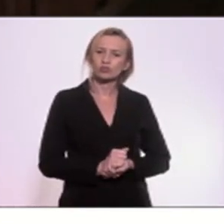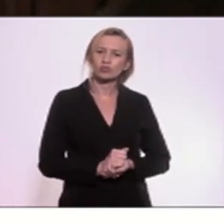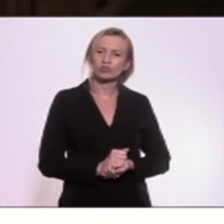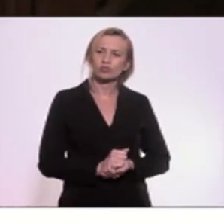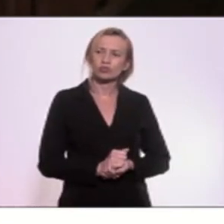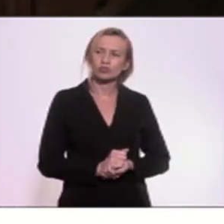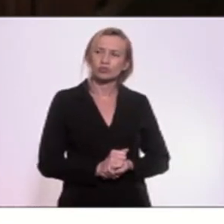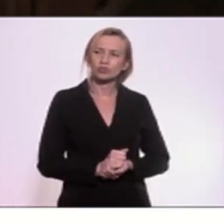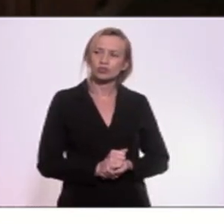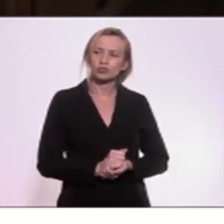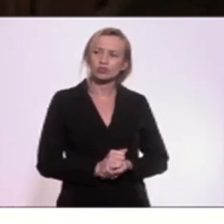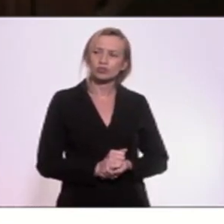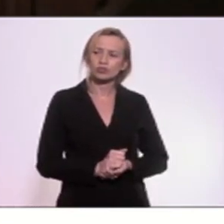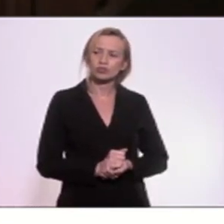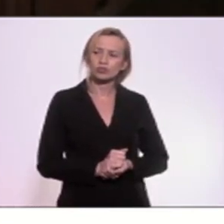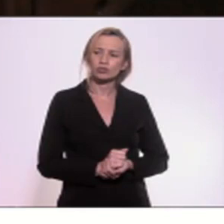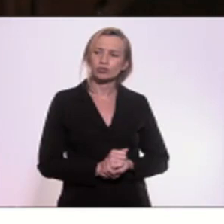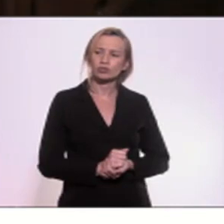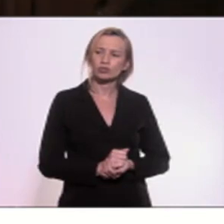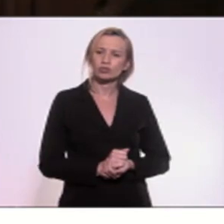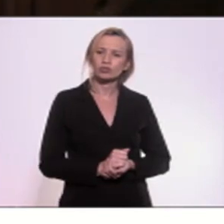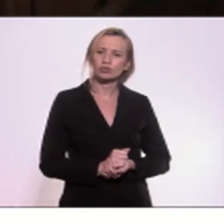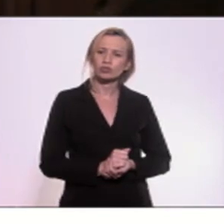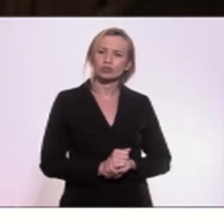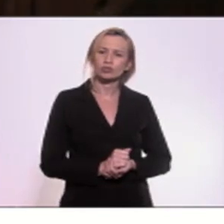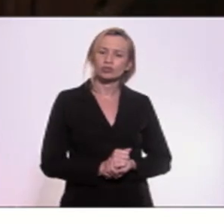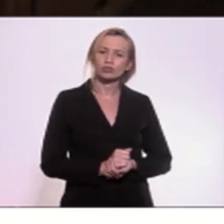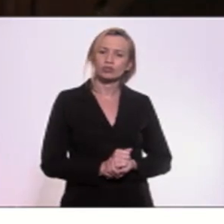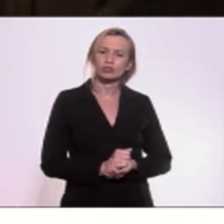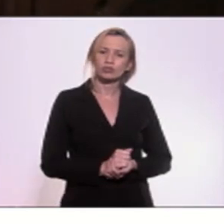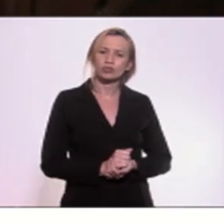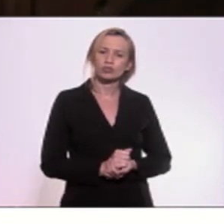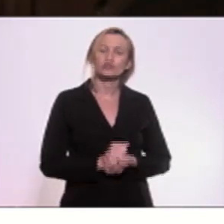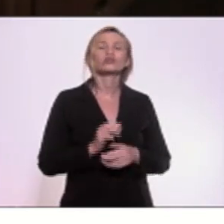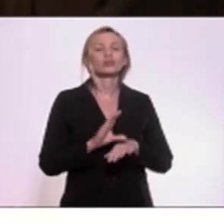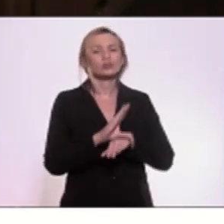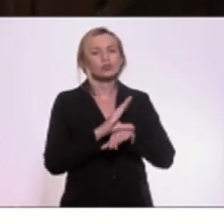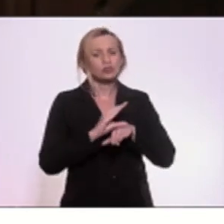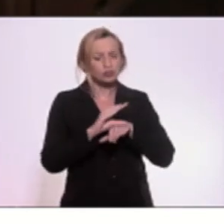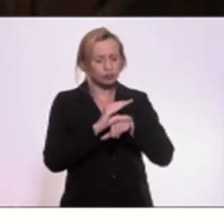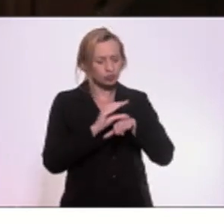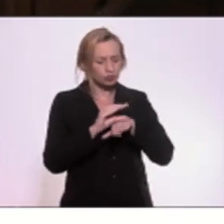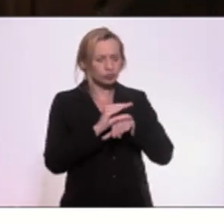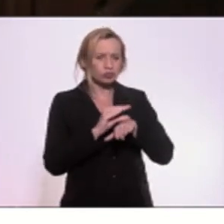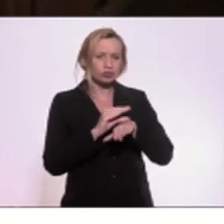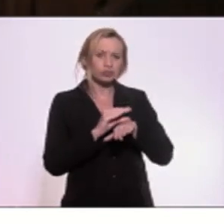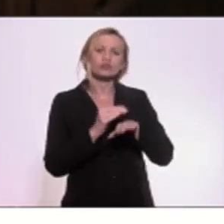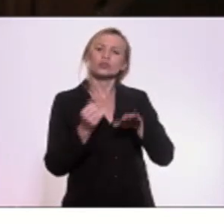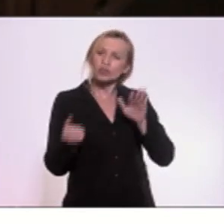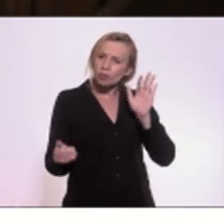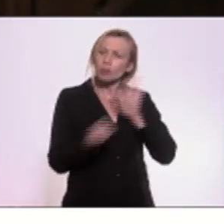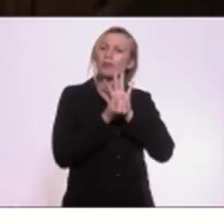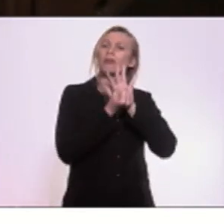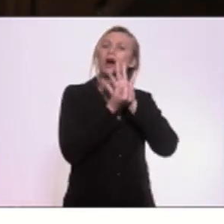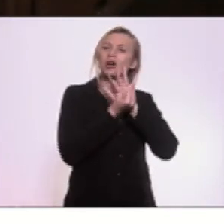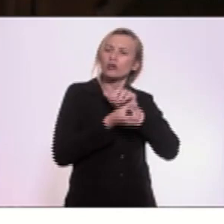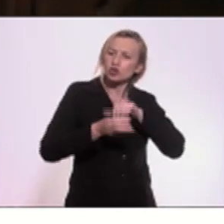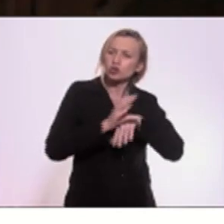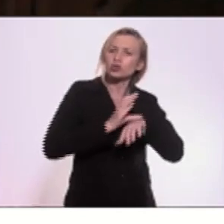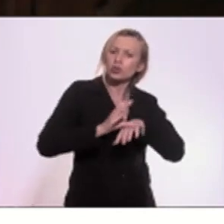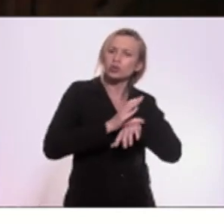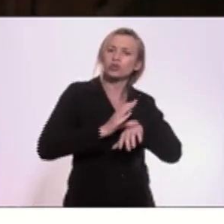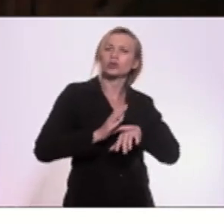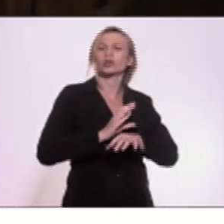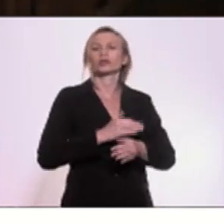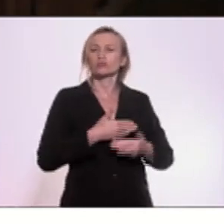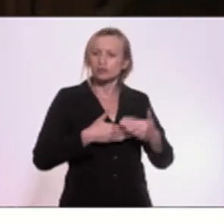é, antes de tudo, um ordenamento constitucional. É o marco constitucional a partir do